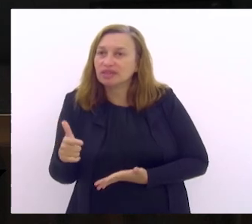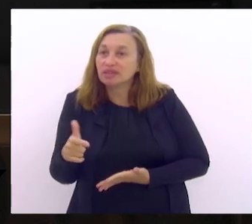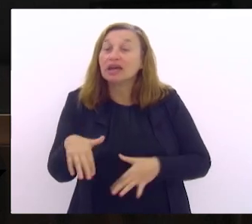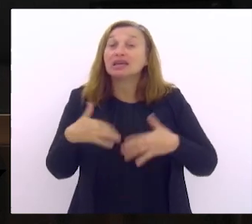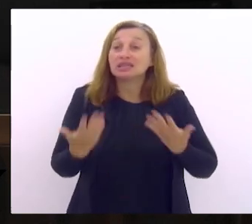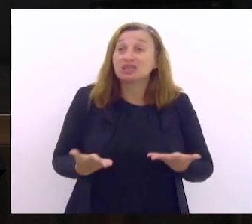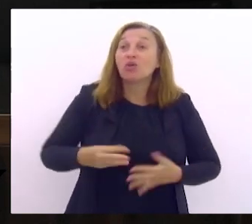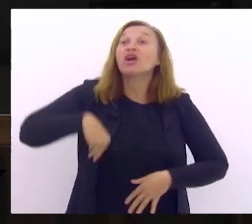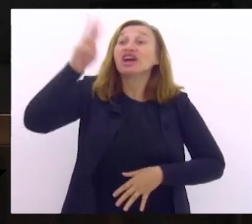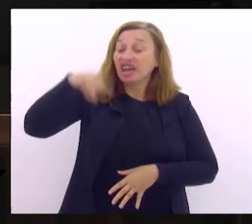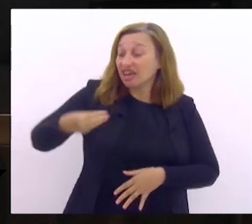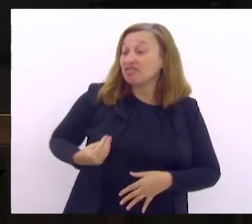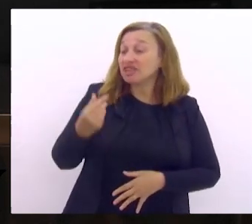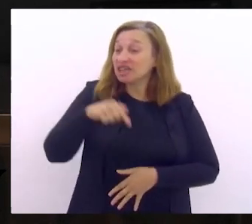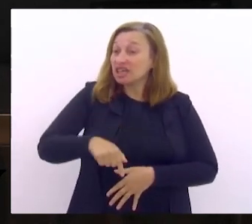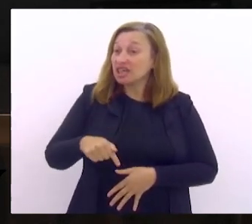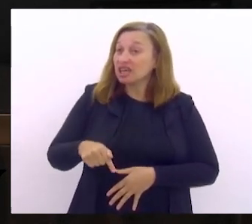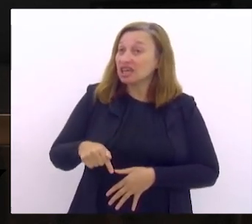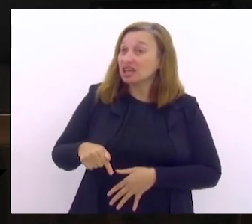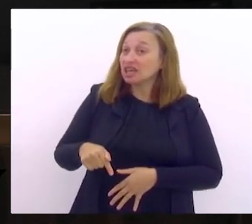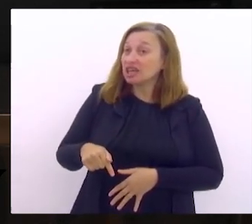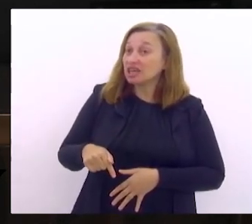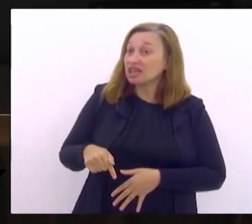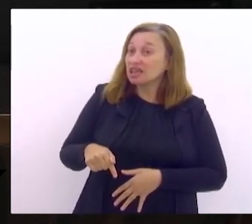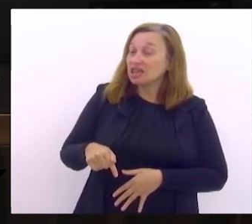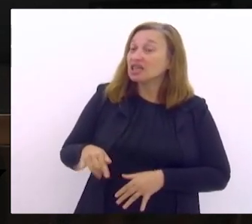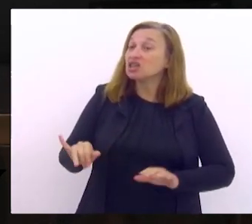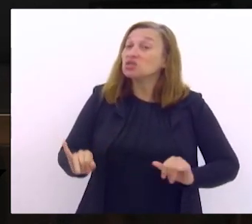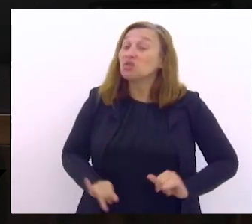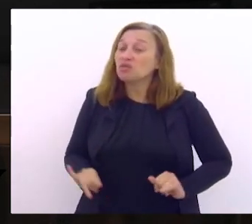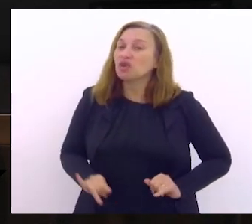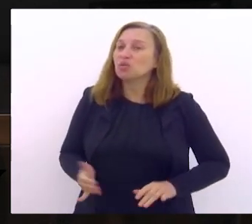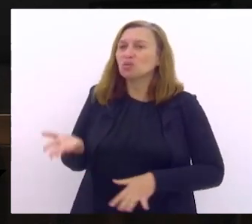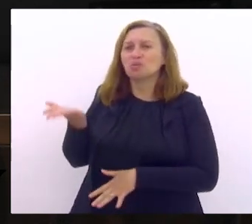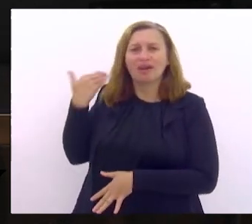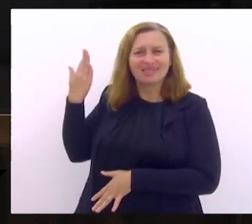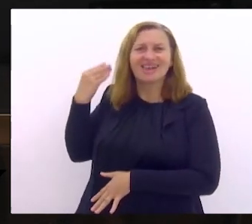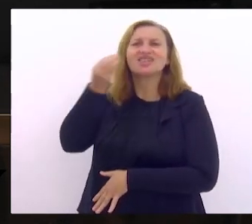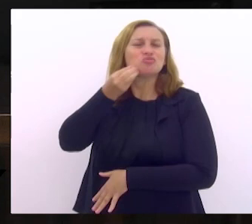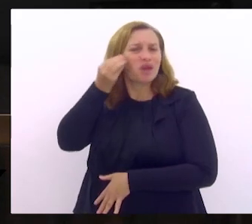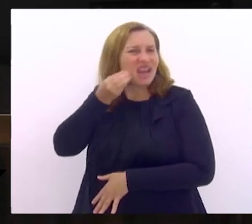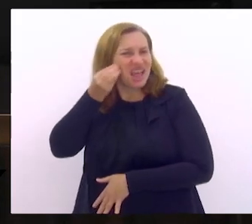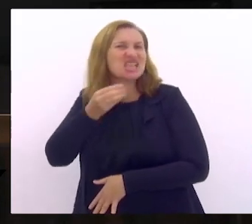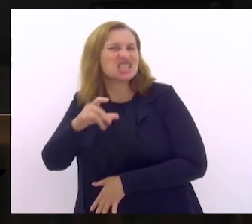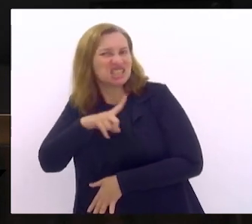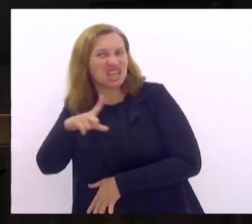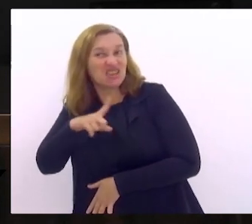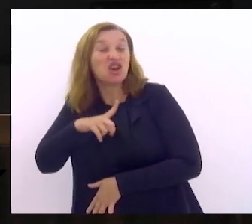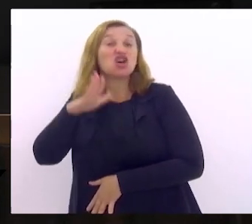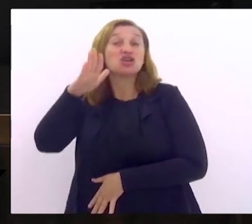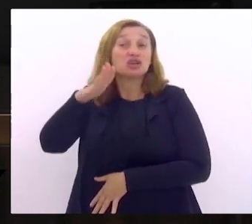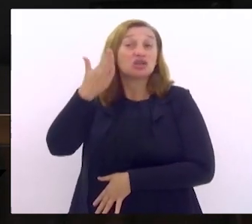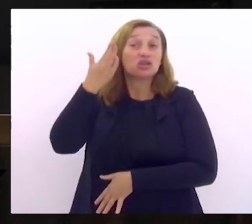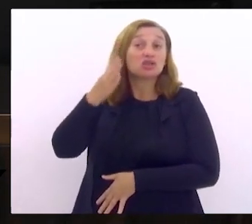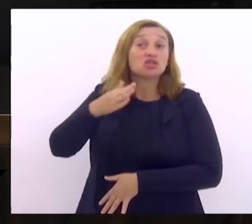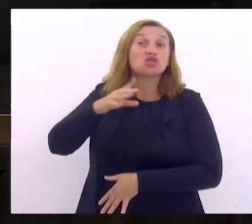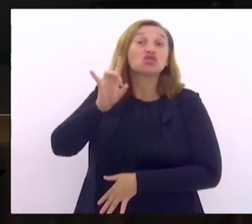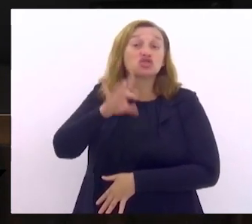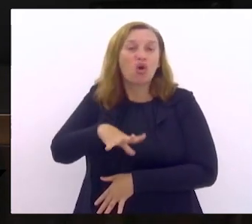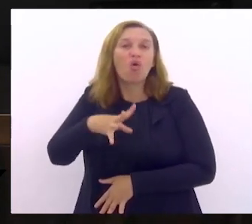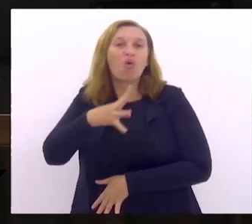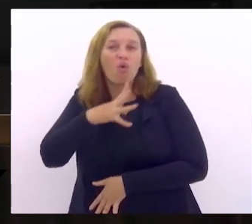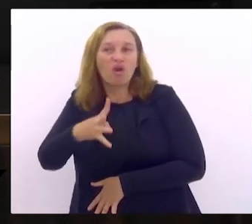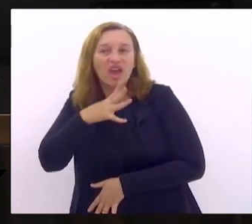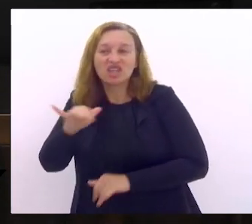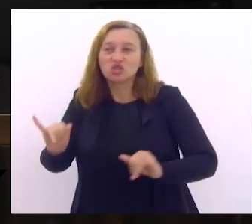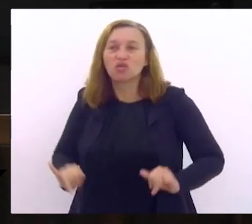Então quem está aqui é aquele que veio de lá, aquele que saiu do sofrimento, aquele que saiu da dor. Só sabe o que é a dor quem já passou a dor. Só